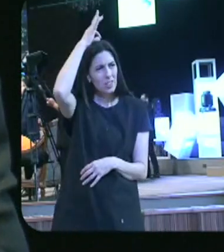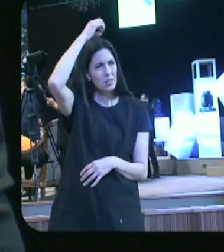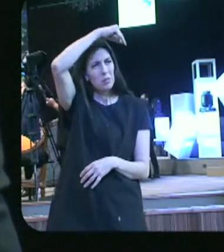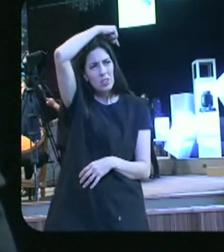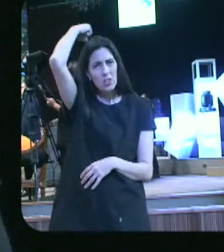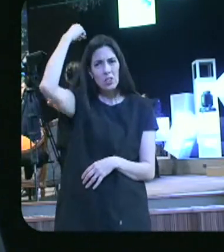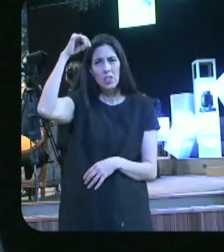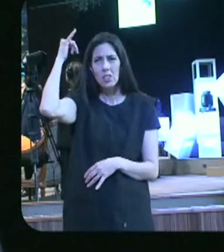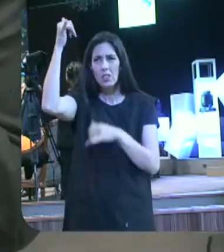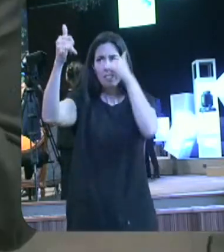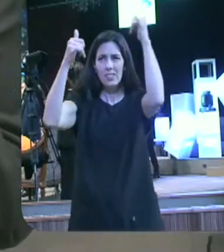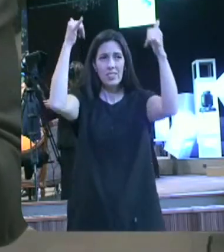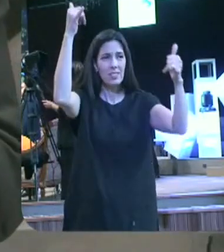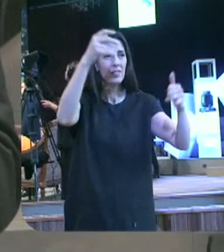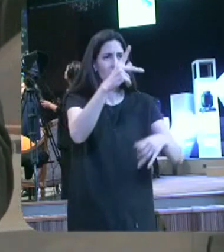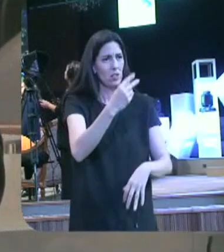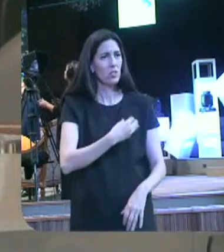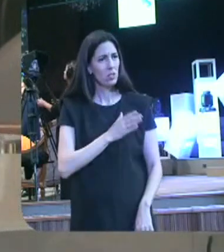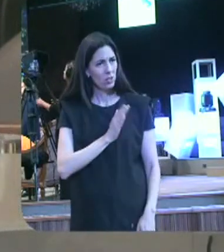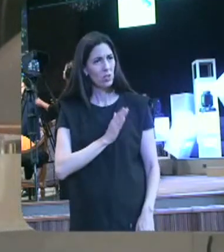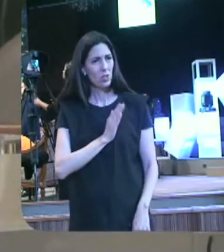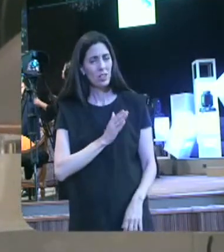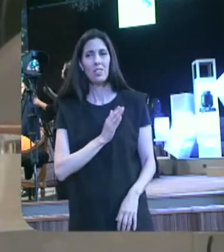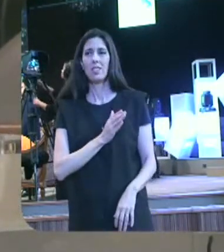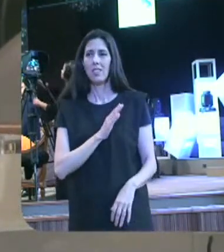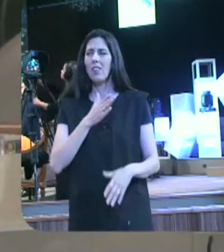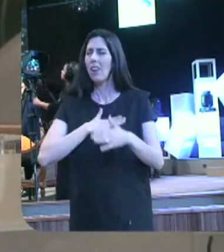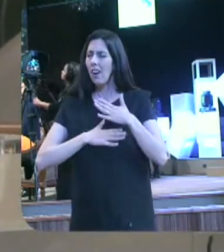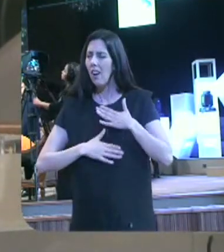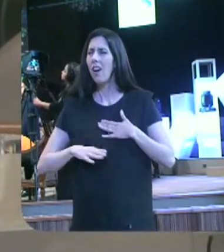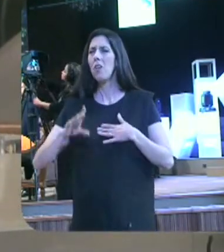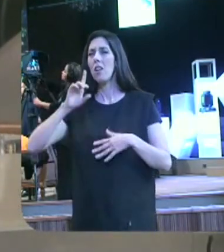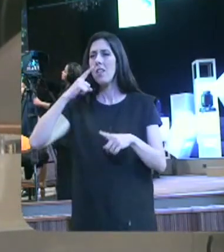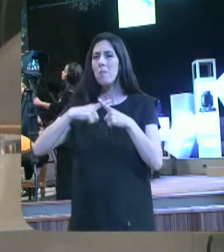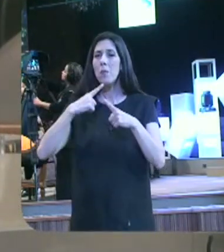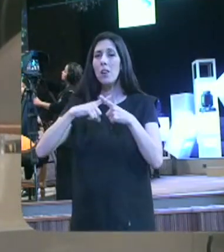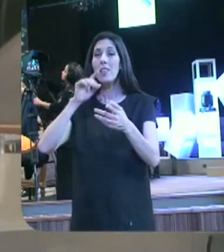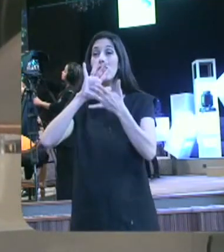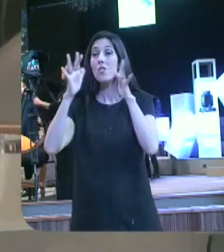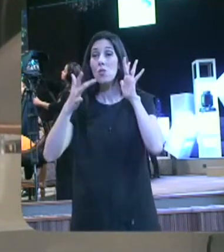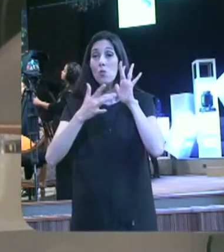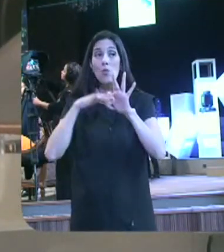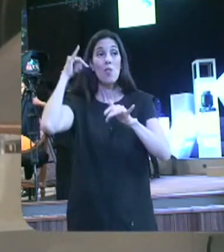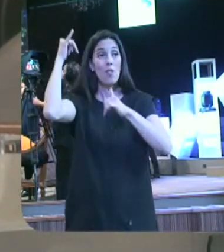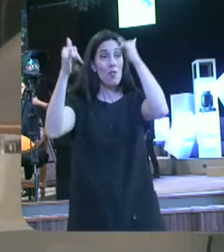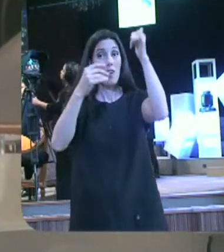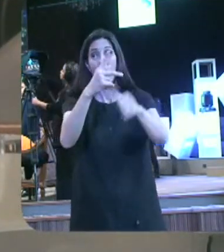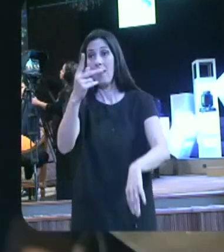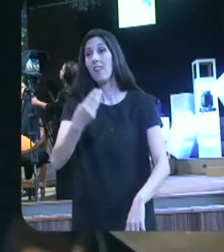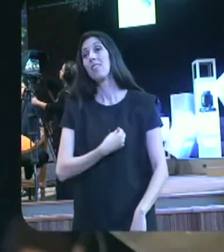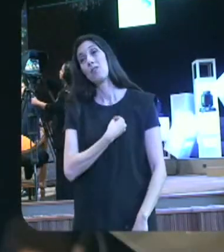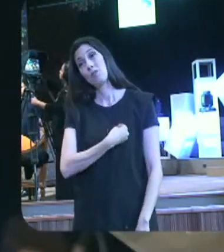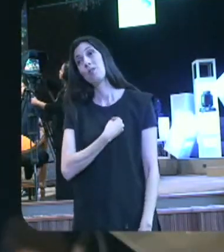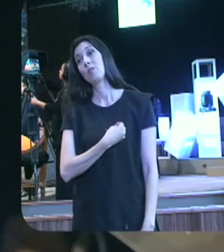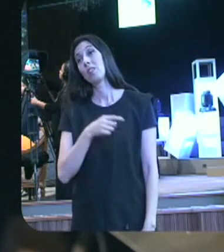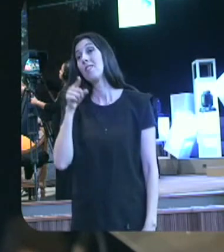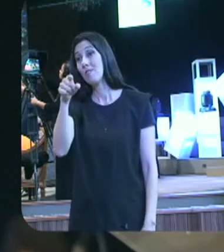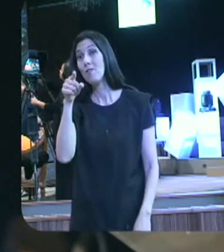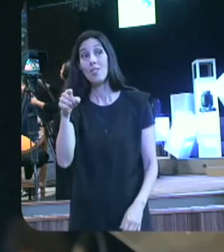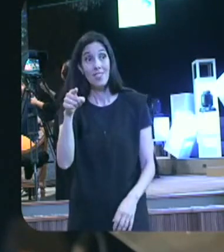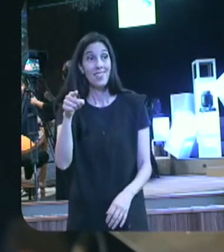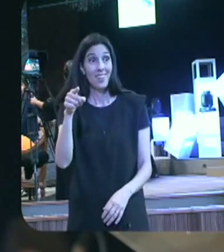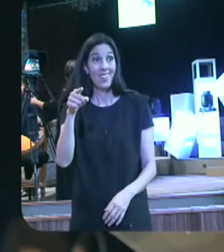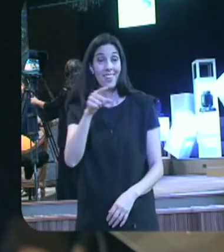do teu lugar, vem para cá, a gente vai orar junto, porque Jesus vai tocar a tua vida, e você vai pular no colo